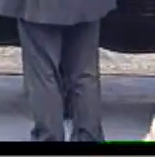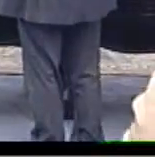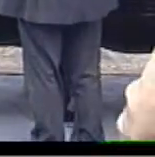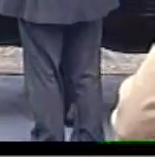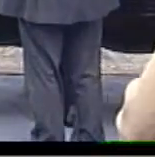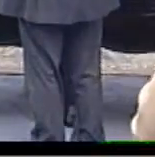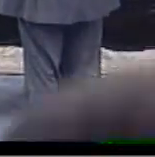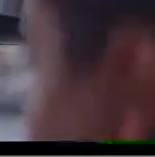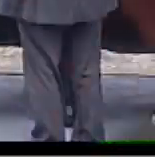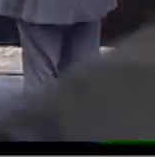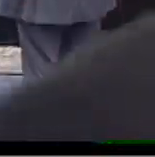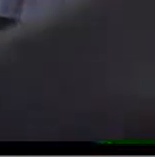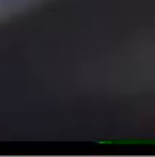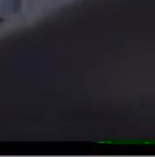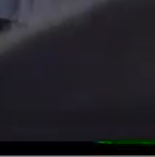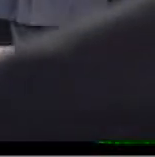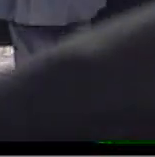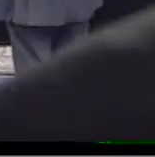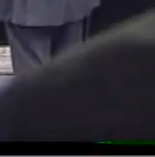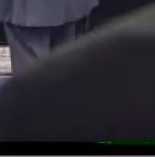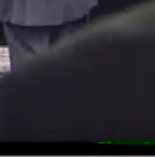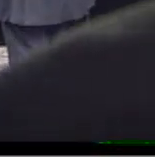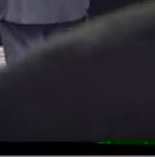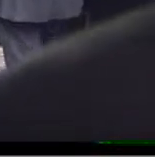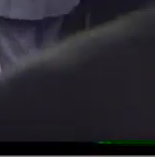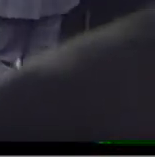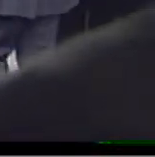autoridades que compõem a mesa.